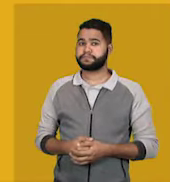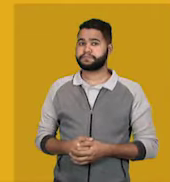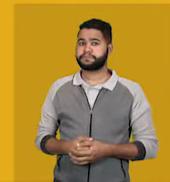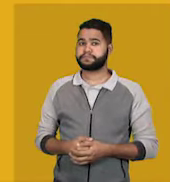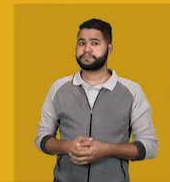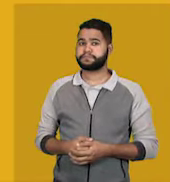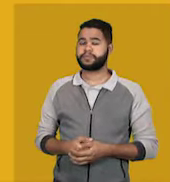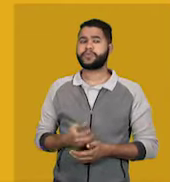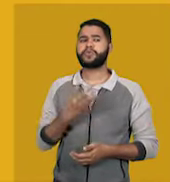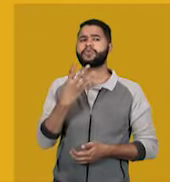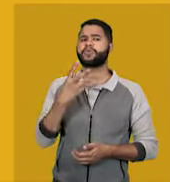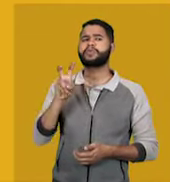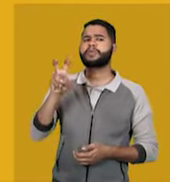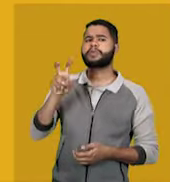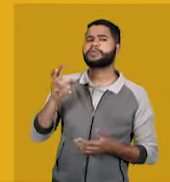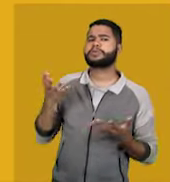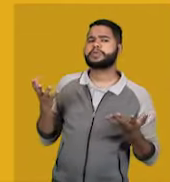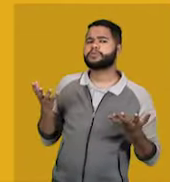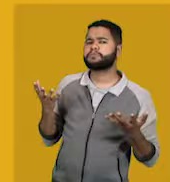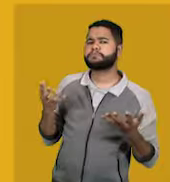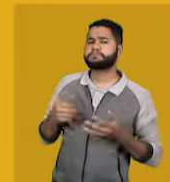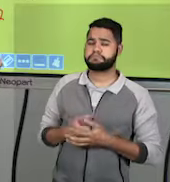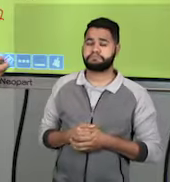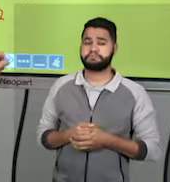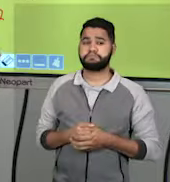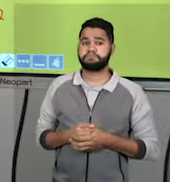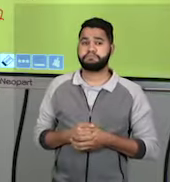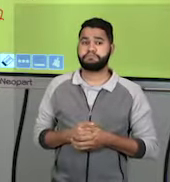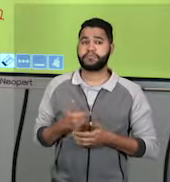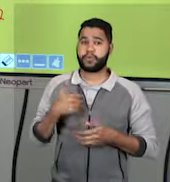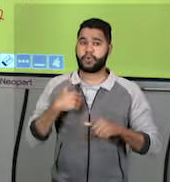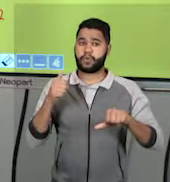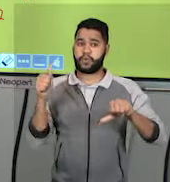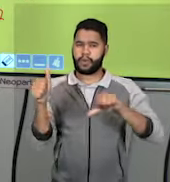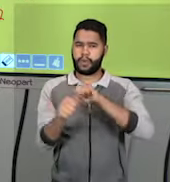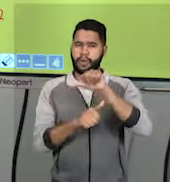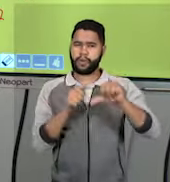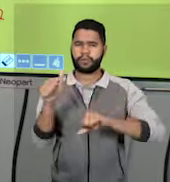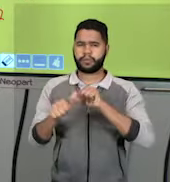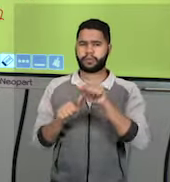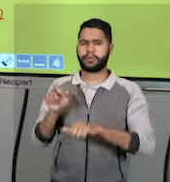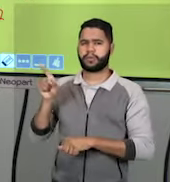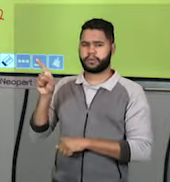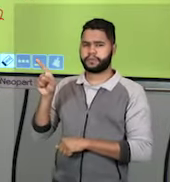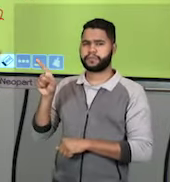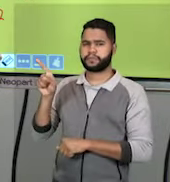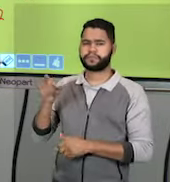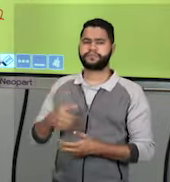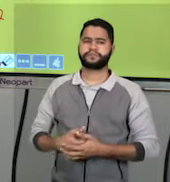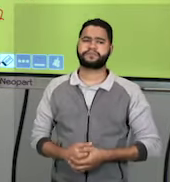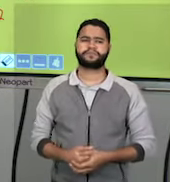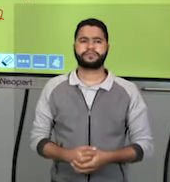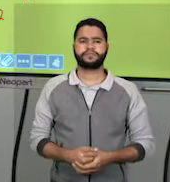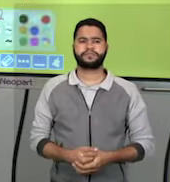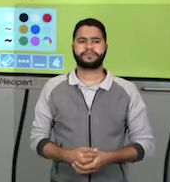E o de 45? Vou só alterar isso aqui um pouquinho, ó.